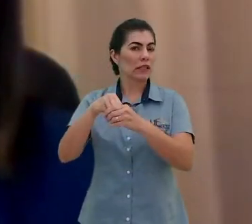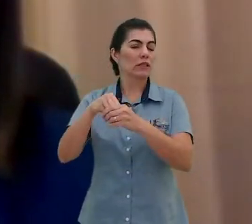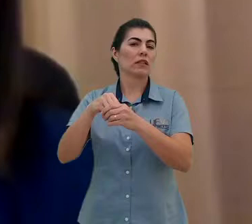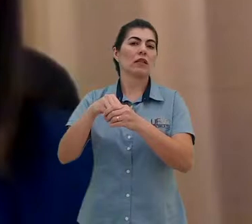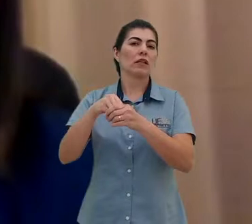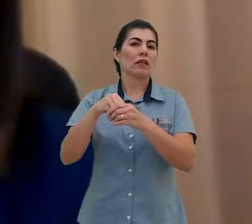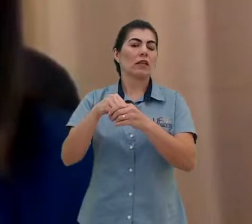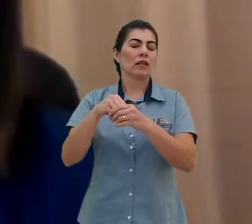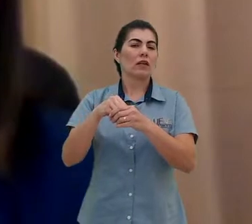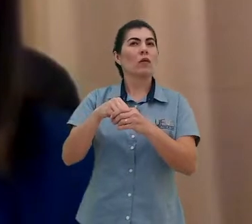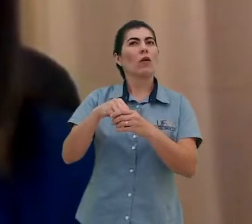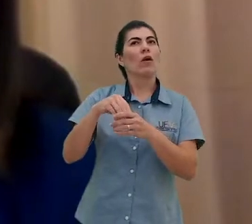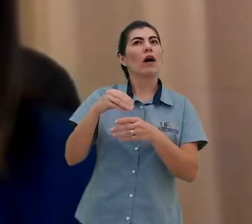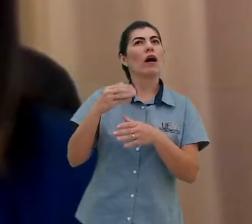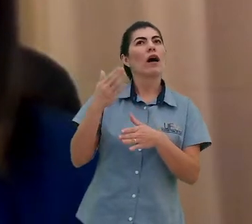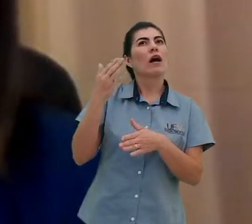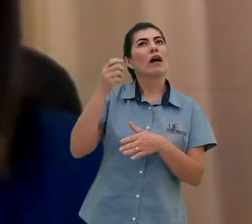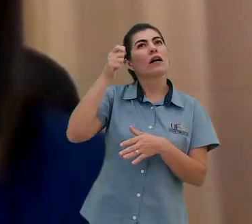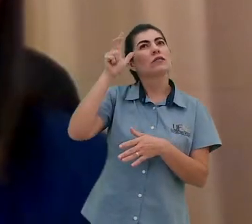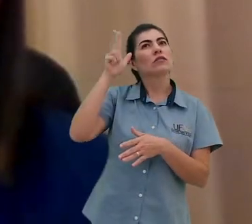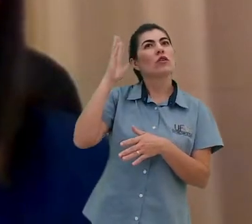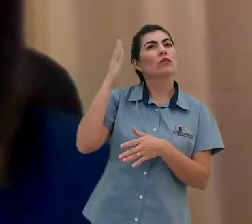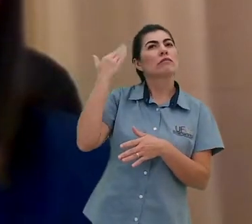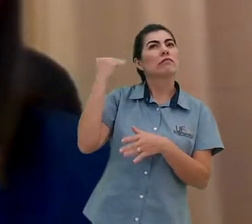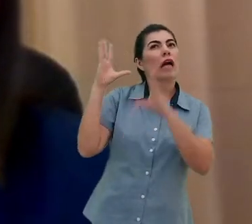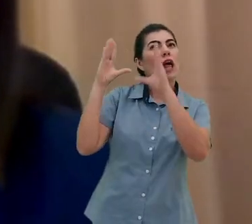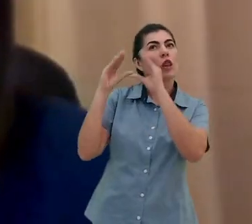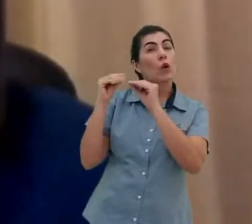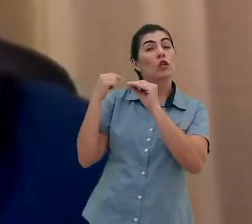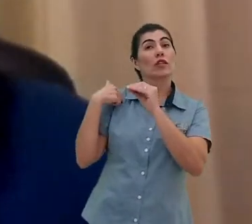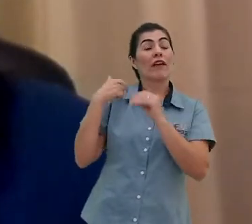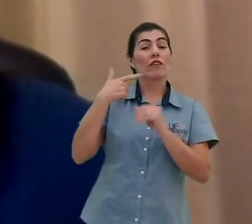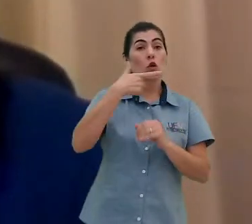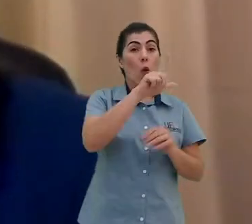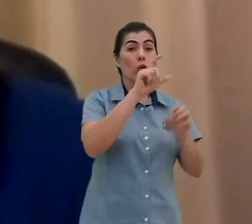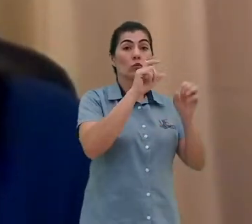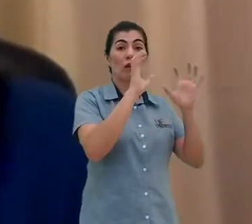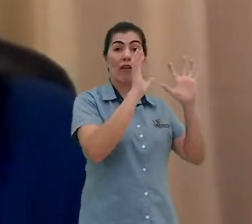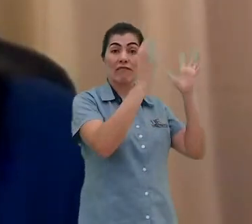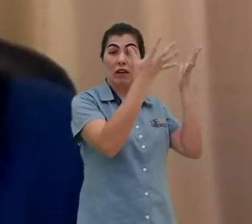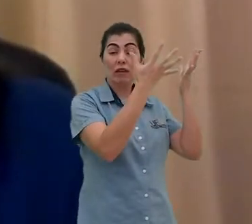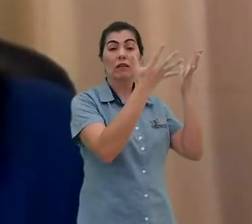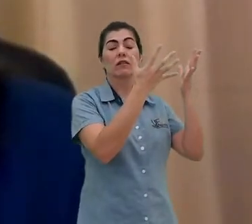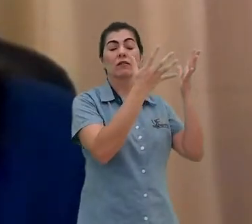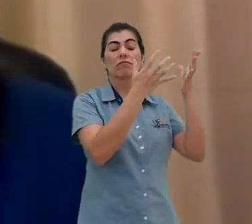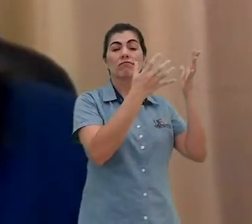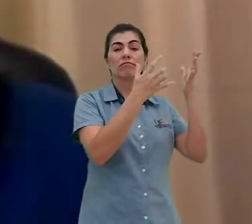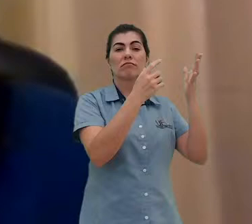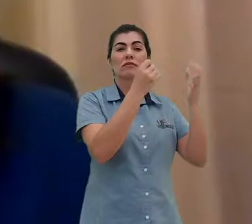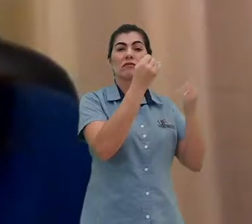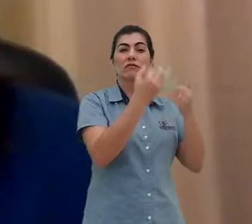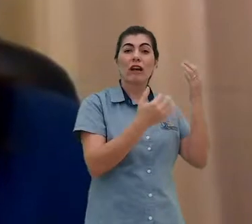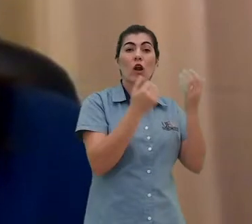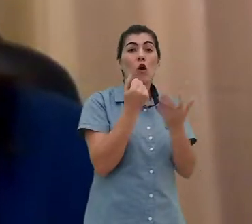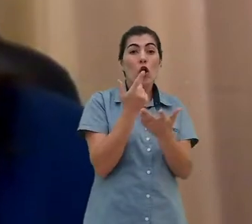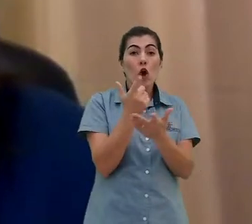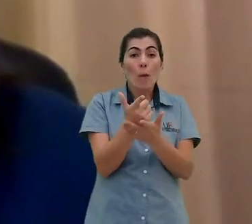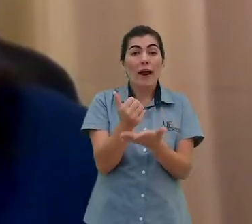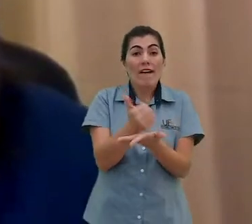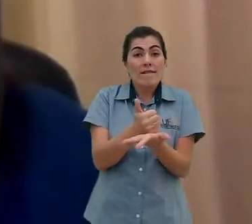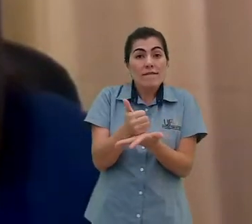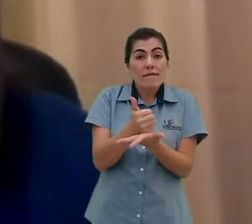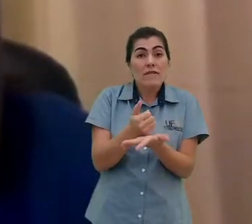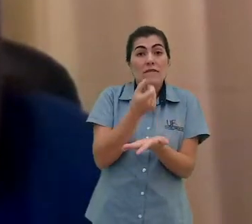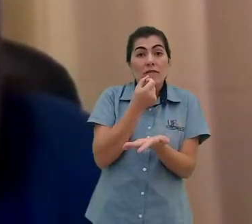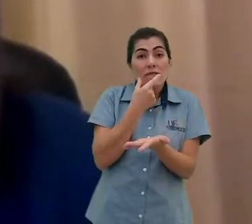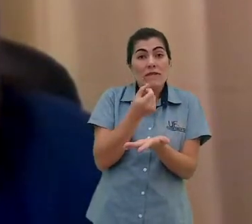alguém citou antes de ontem à noite, né? Eu estava num outro evento, falou sobre compra na farmácia e as recomendações